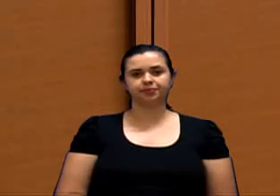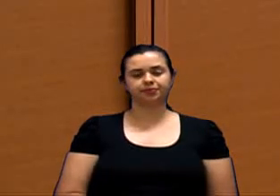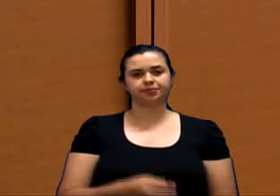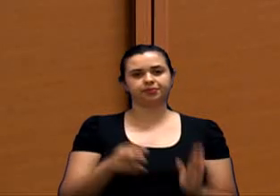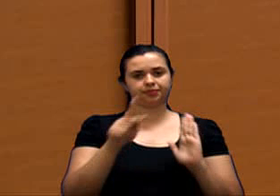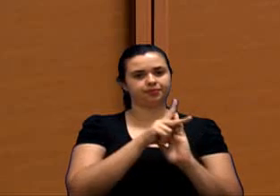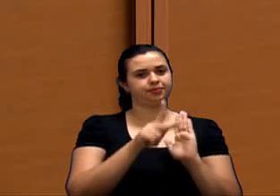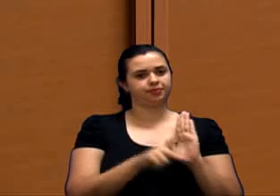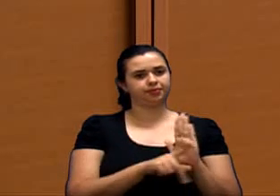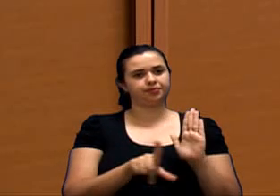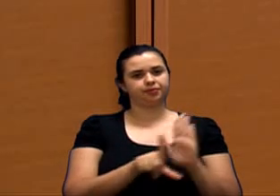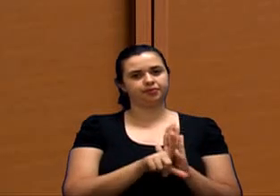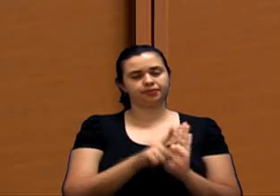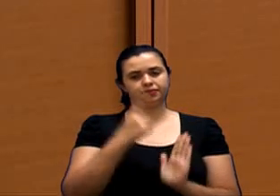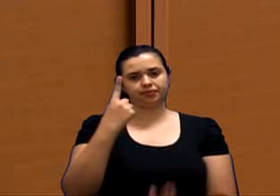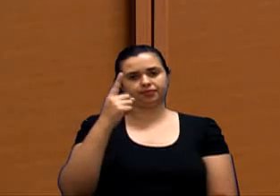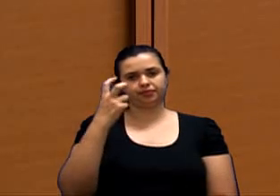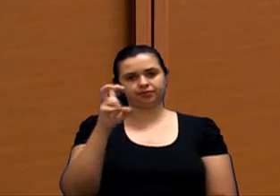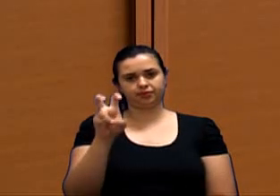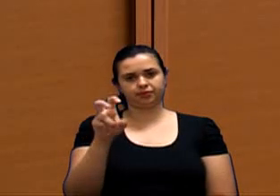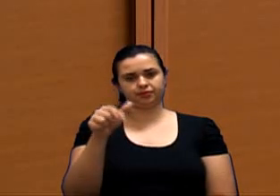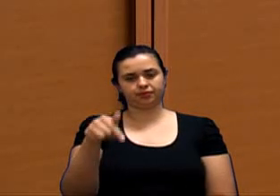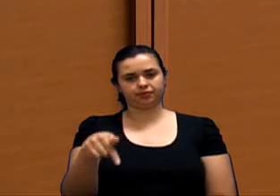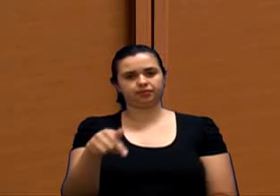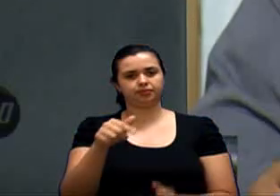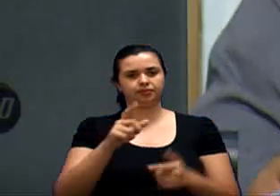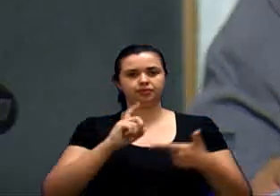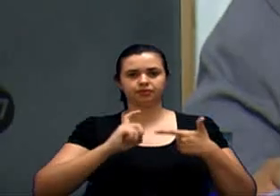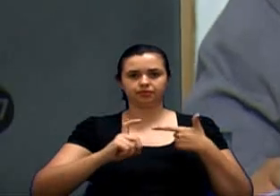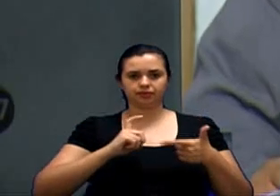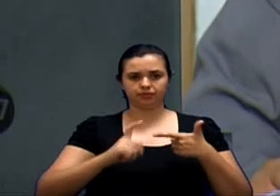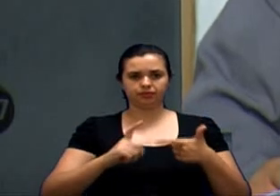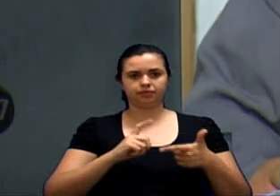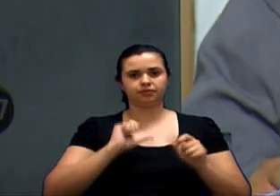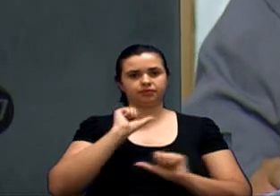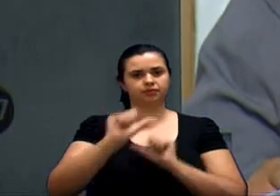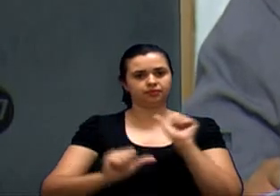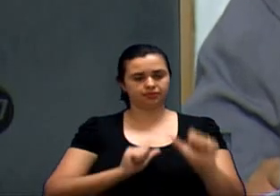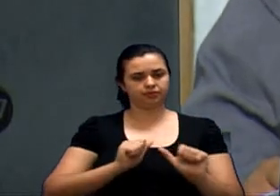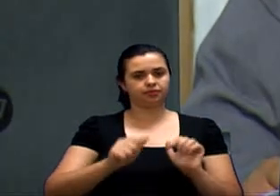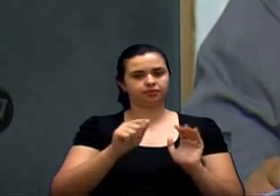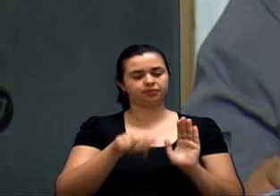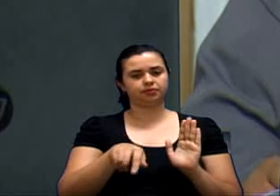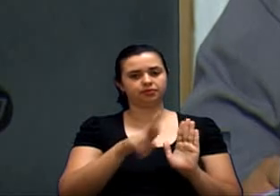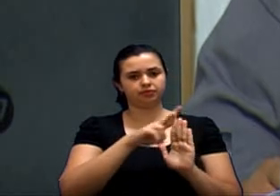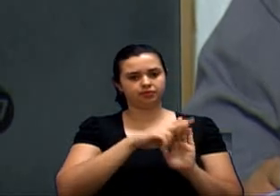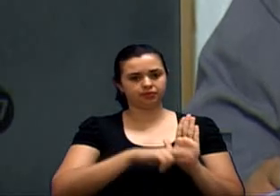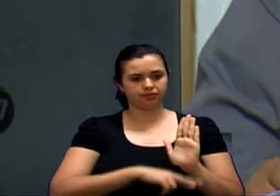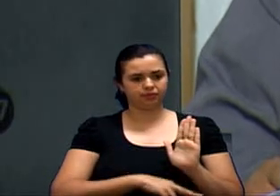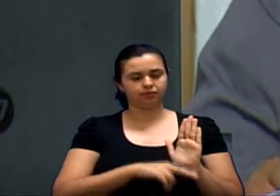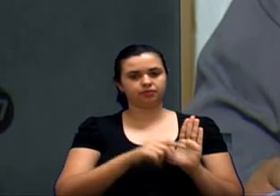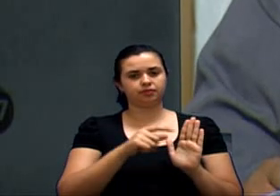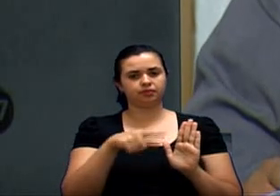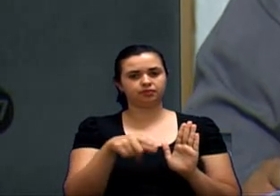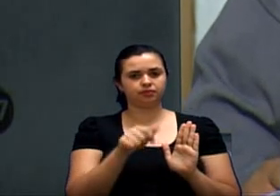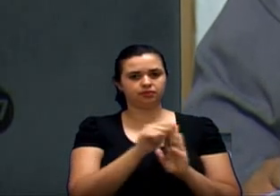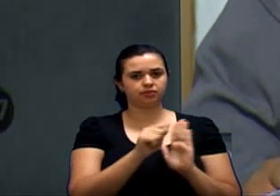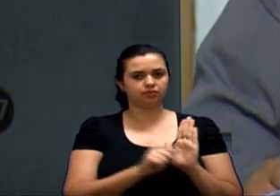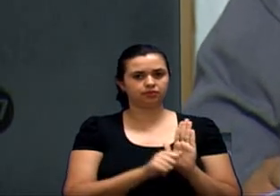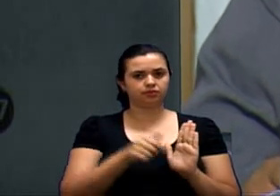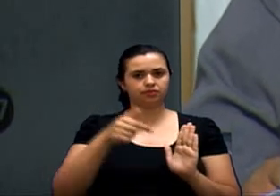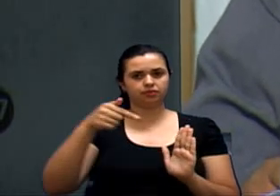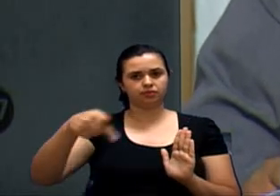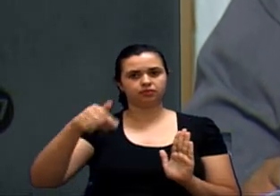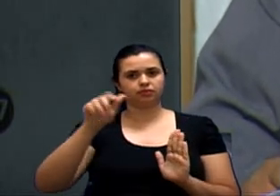Projeto de lei 157/2023 do Executivo, que altera a redação dos artigos 7º, 8º e 9º e 10º da